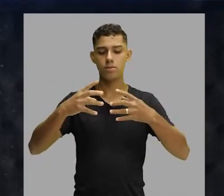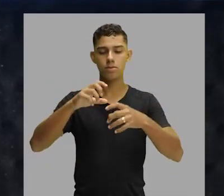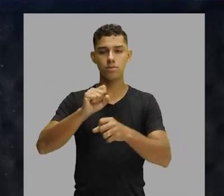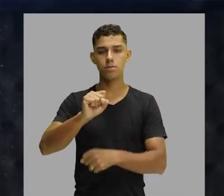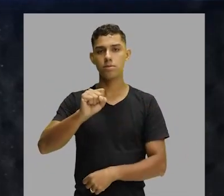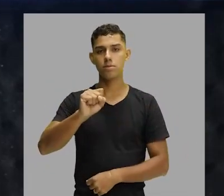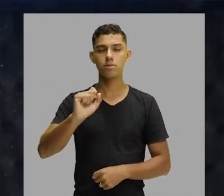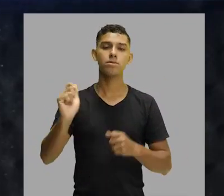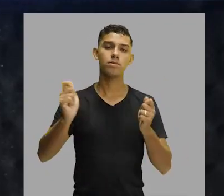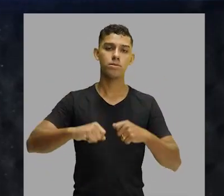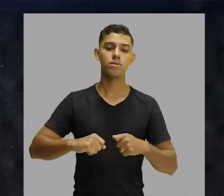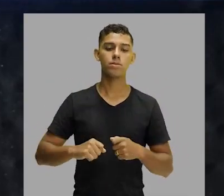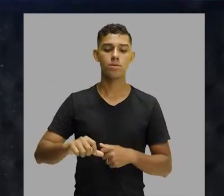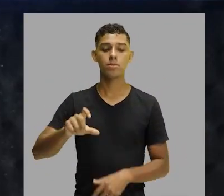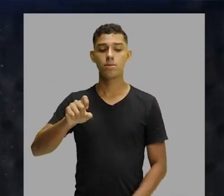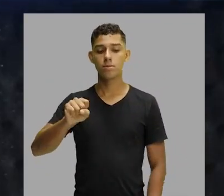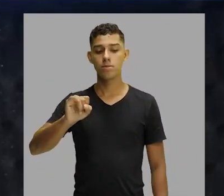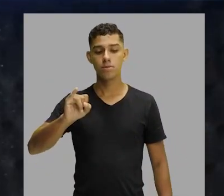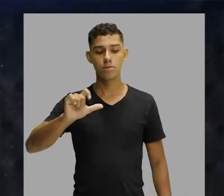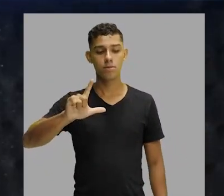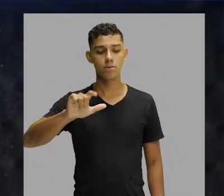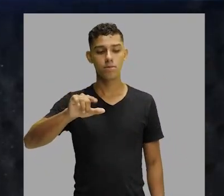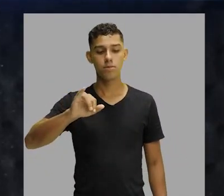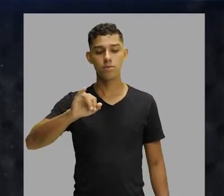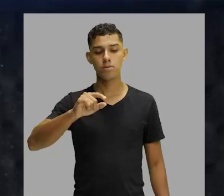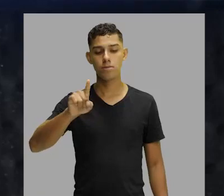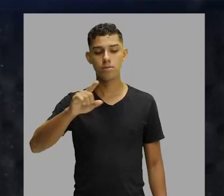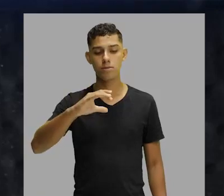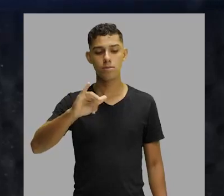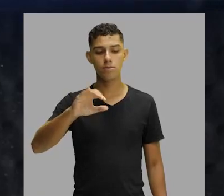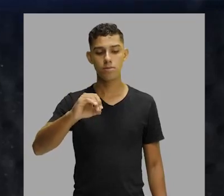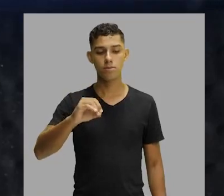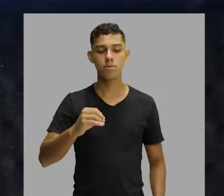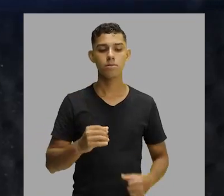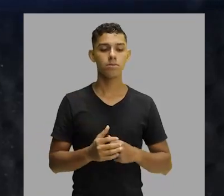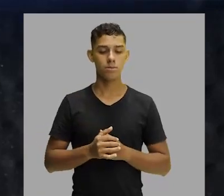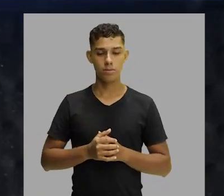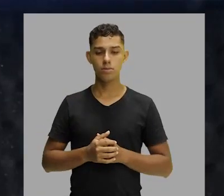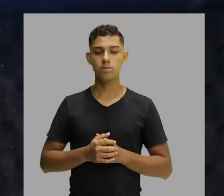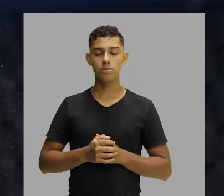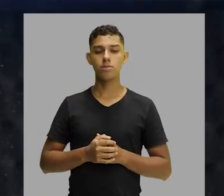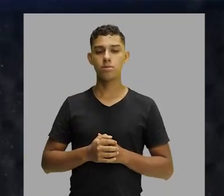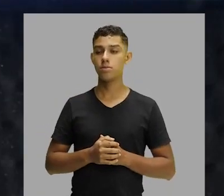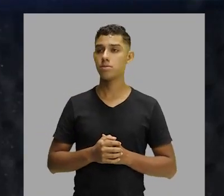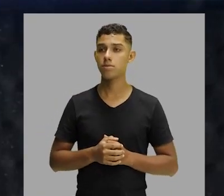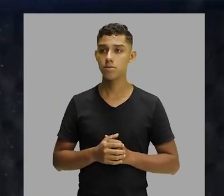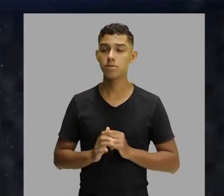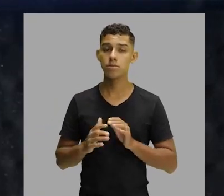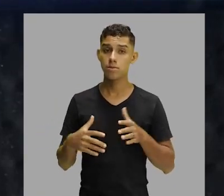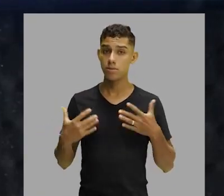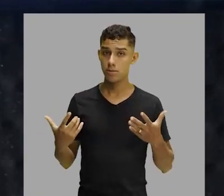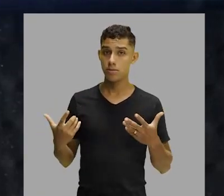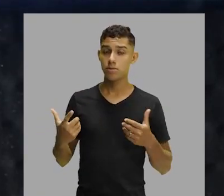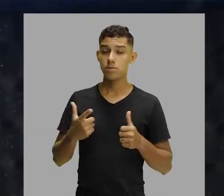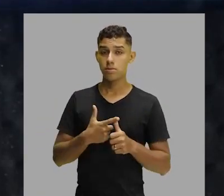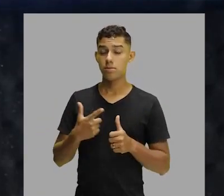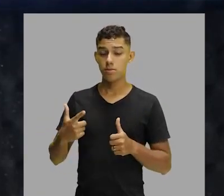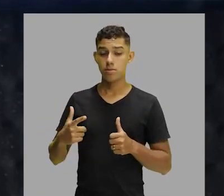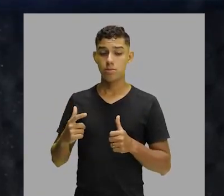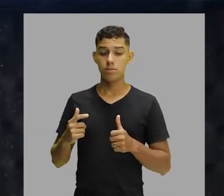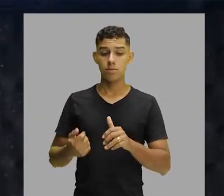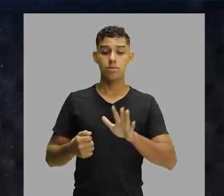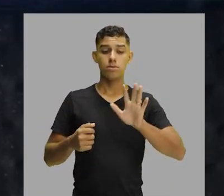trata ali do silício, ou do germânio ou do carbono. Certo? Então, esse a